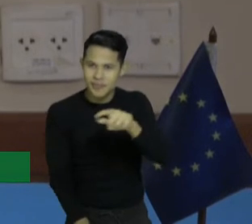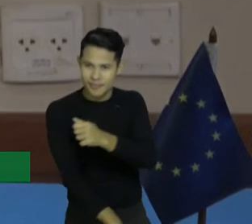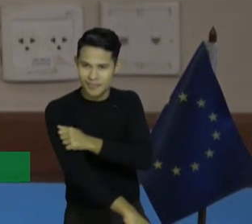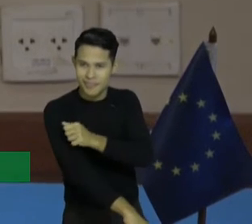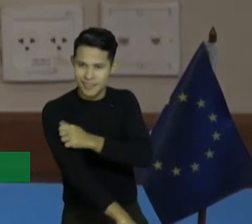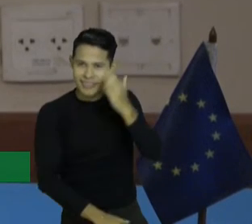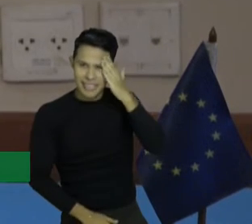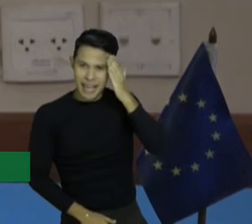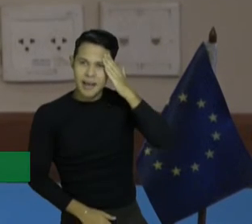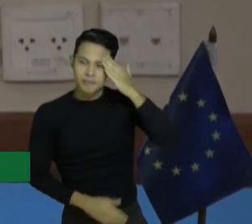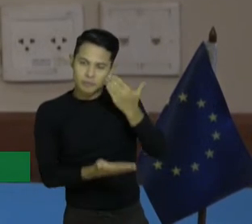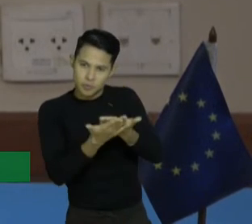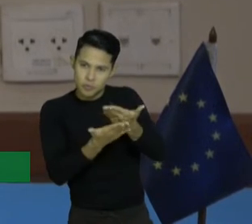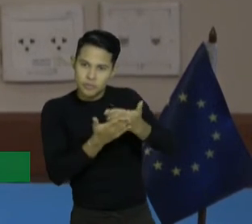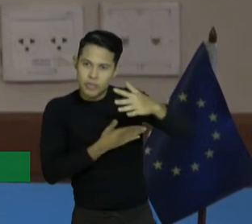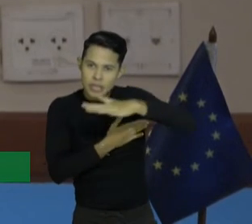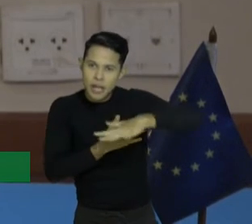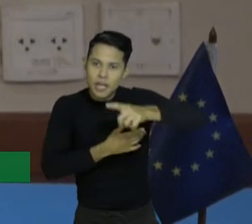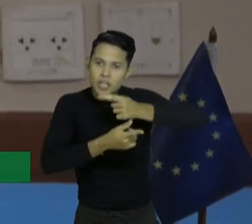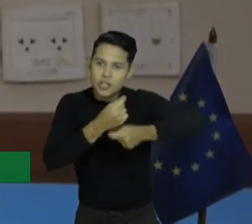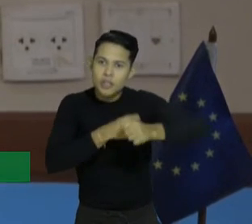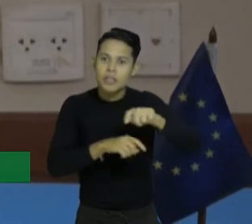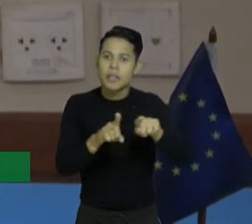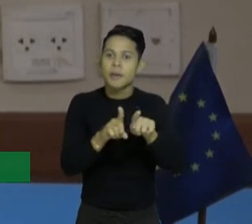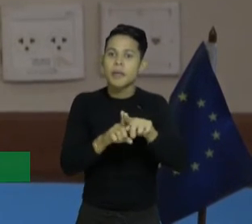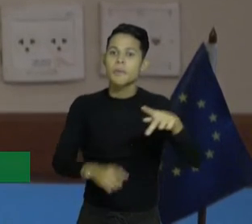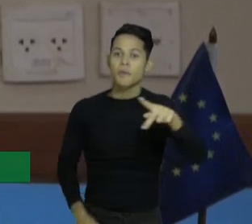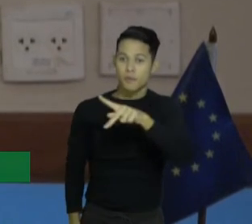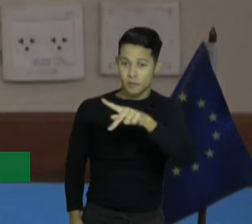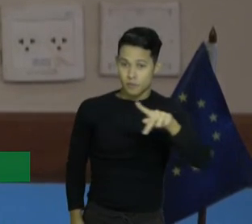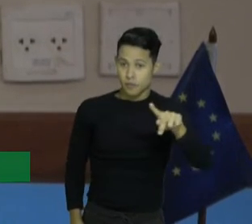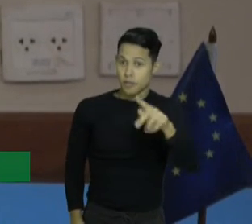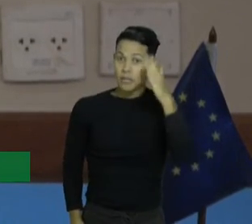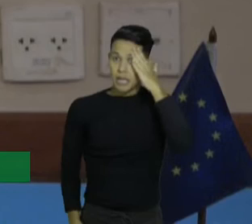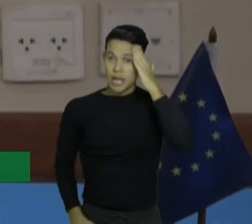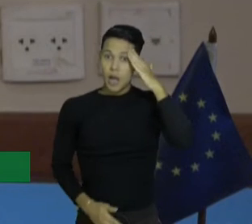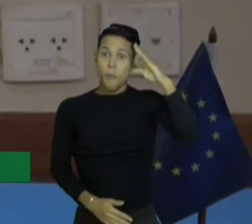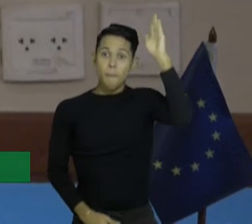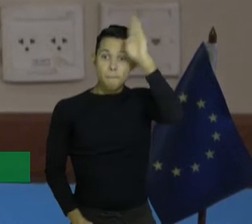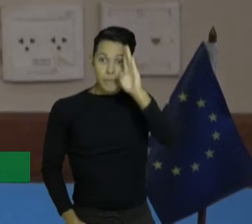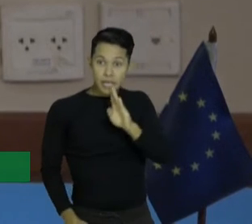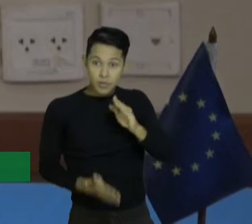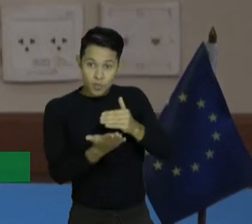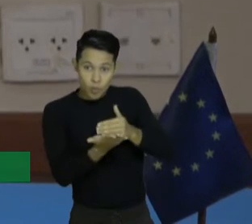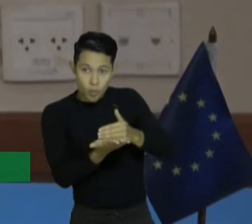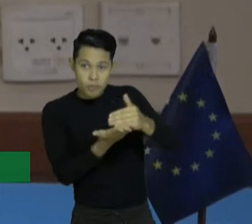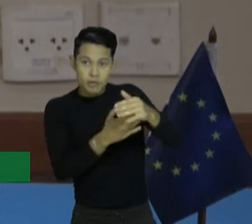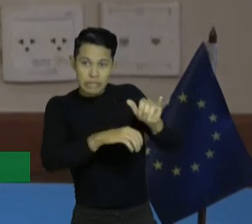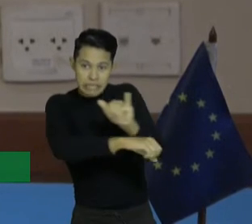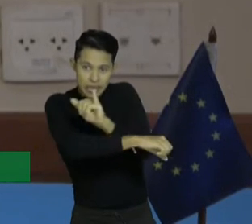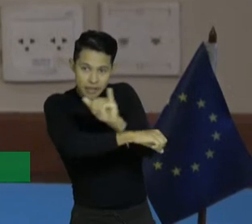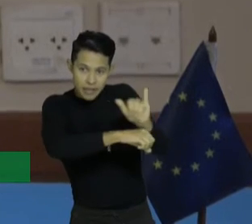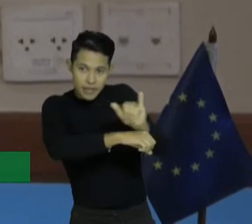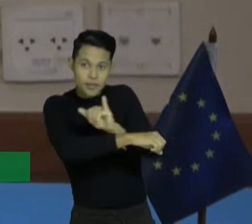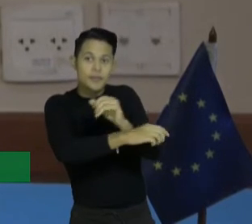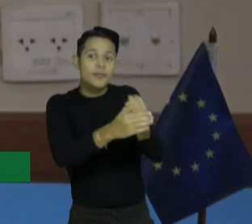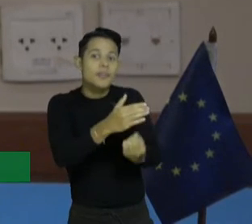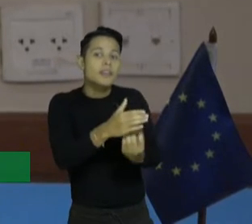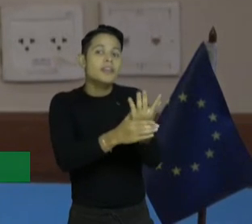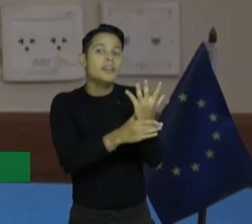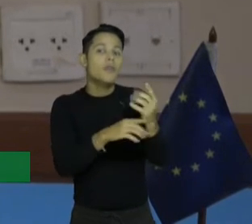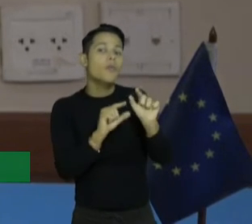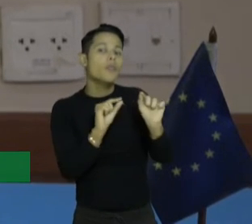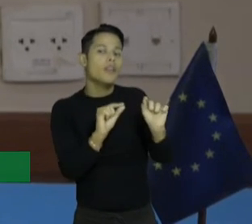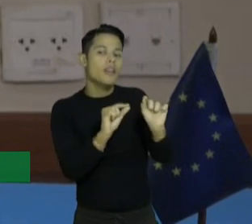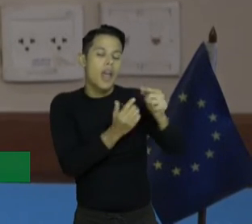área de Economia professores sabe que o Brasil recentemente começou a adotar agora a a os